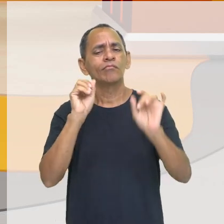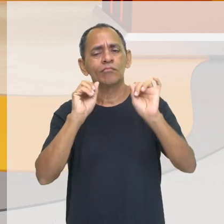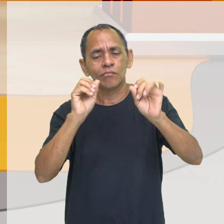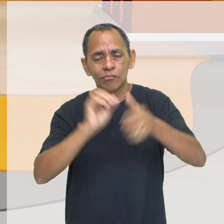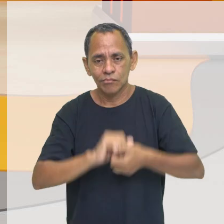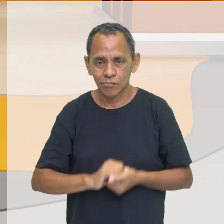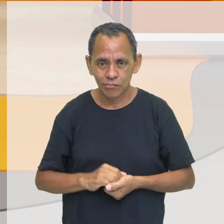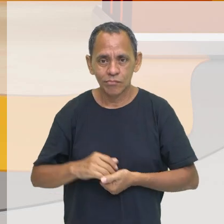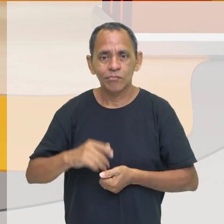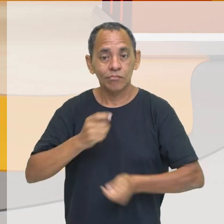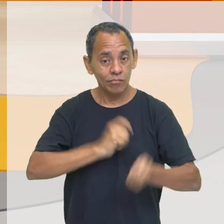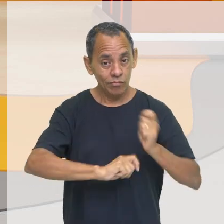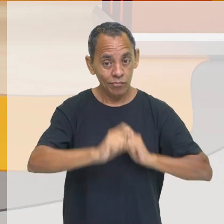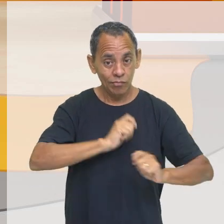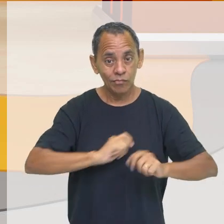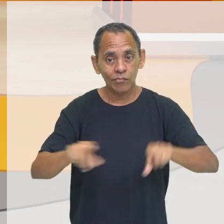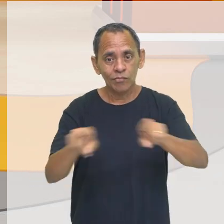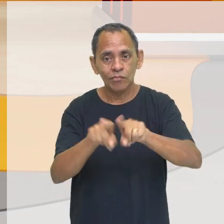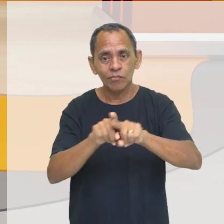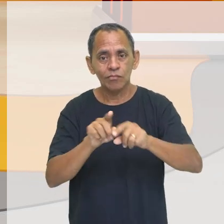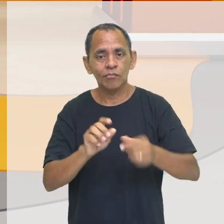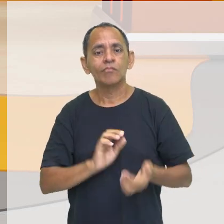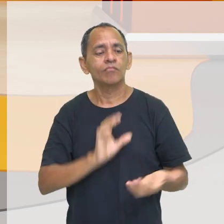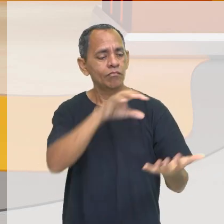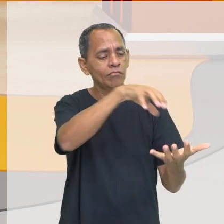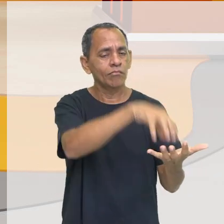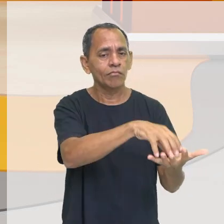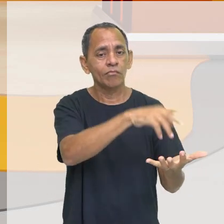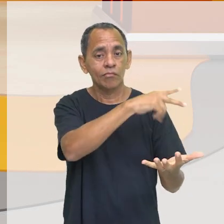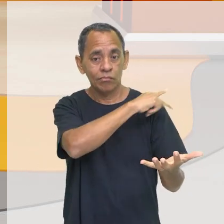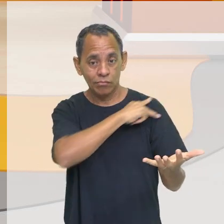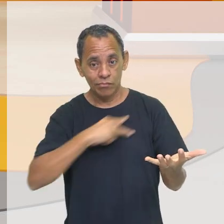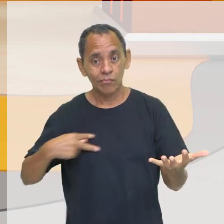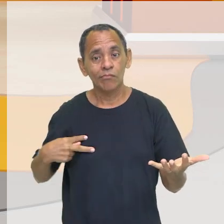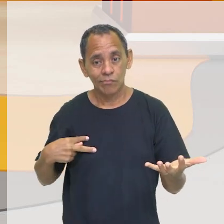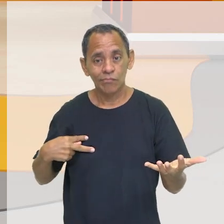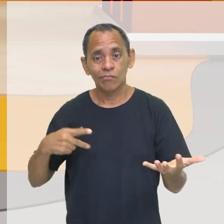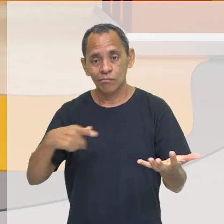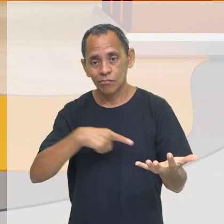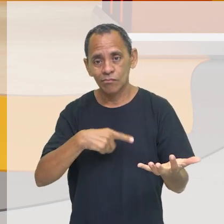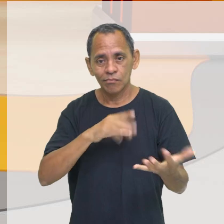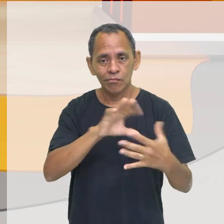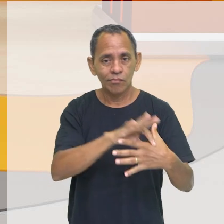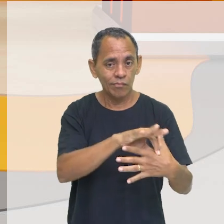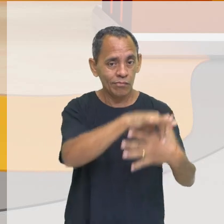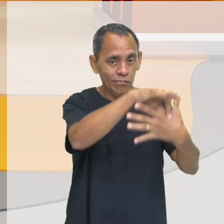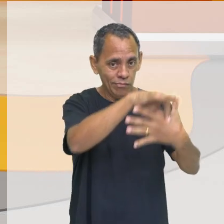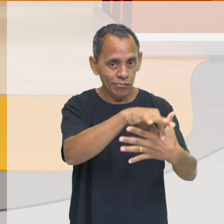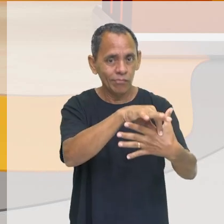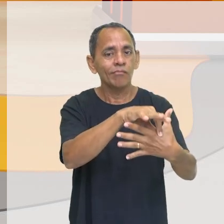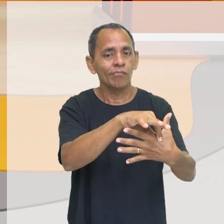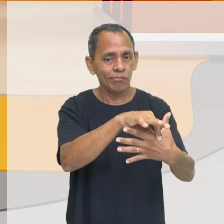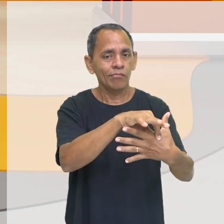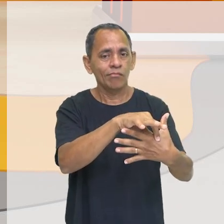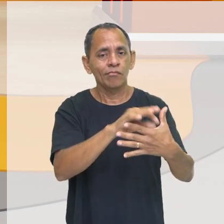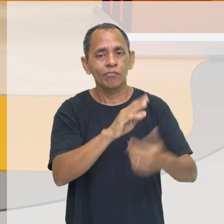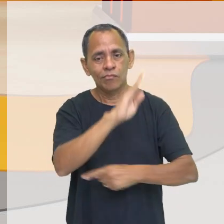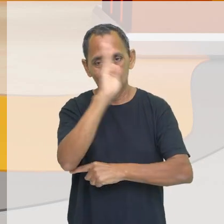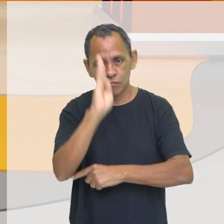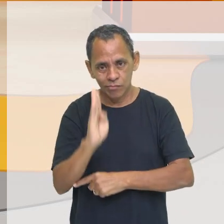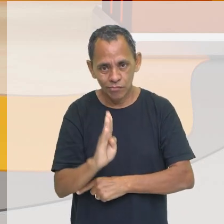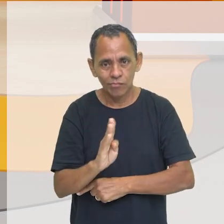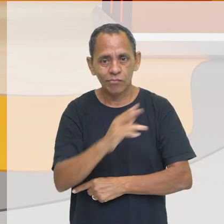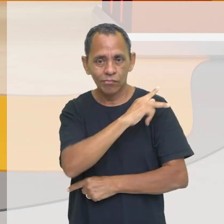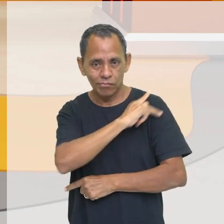e administrativa. Vamos ter a presença do presidencialismo, ou seja, o chefe de Estado